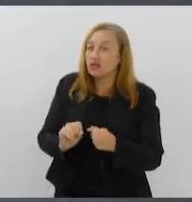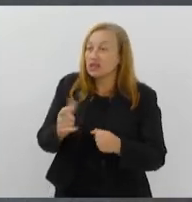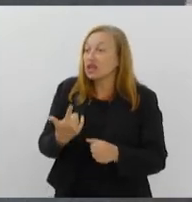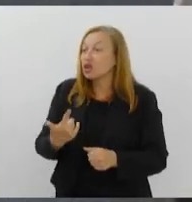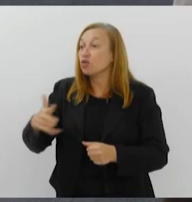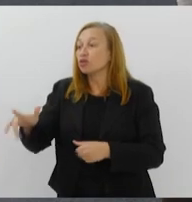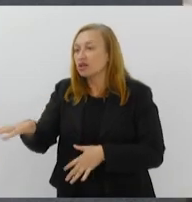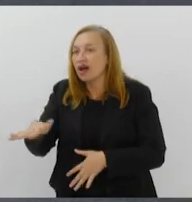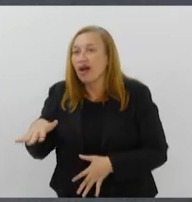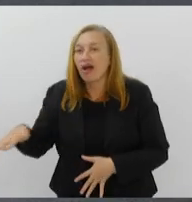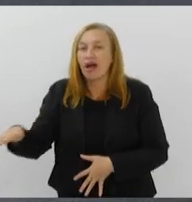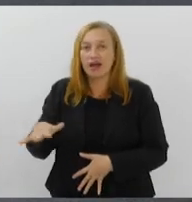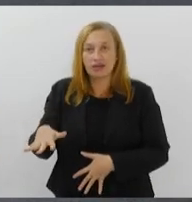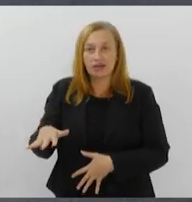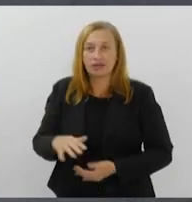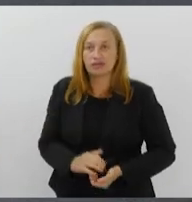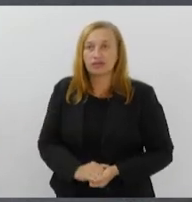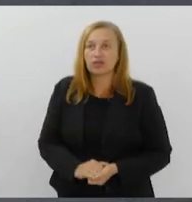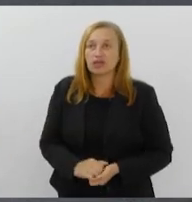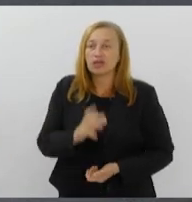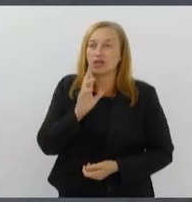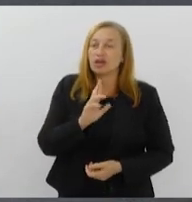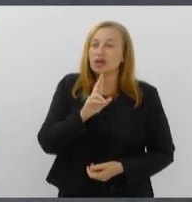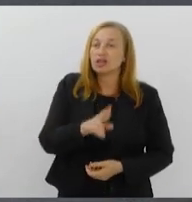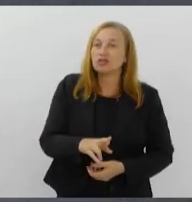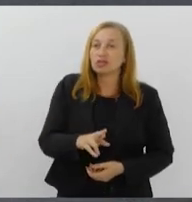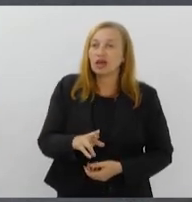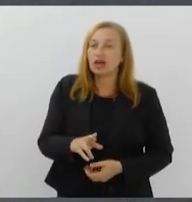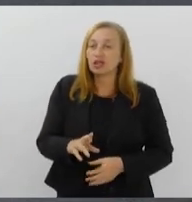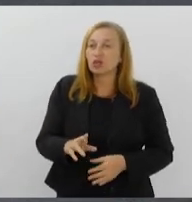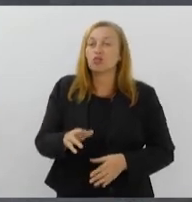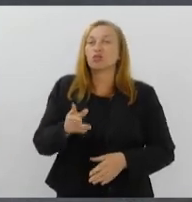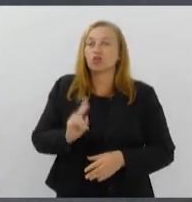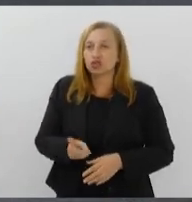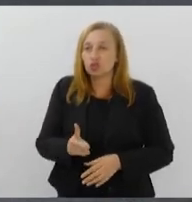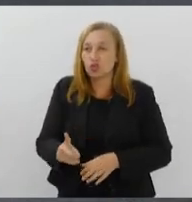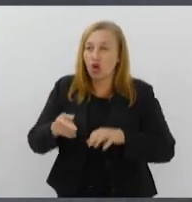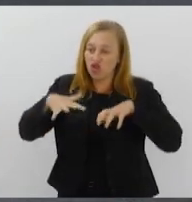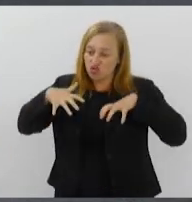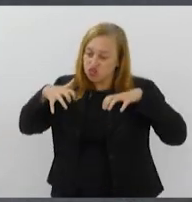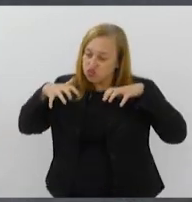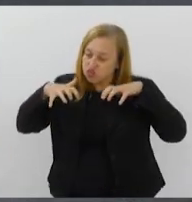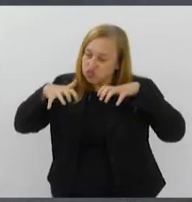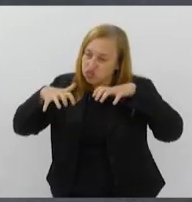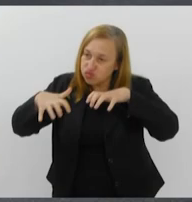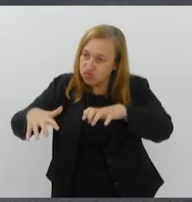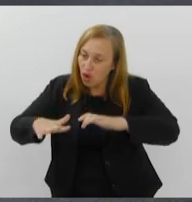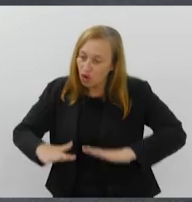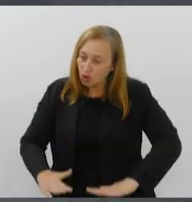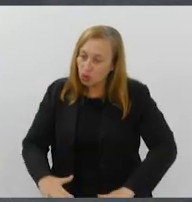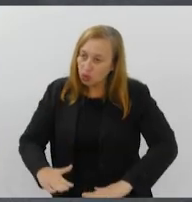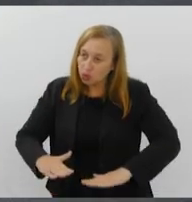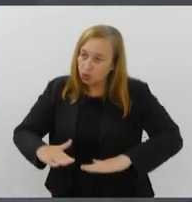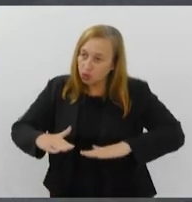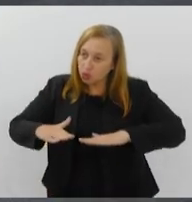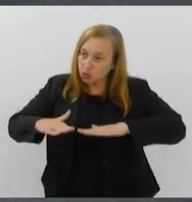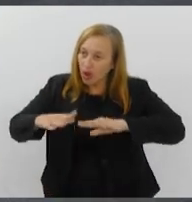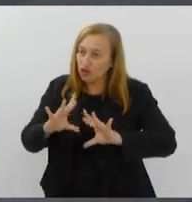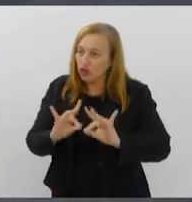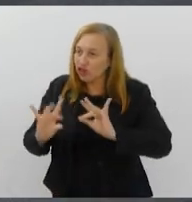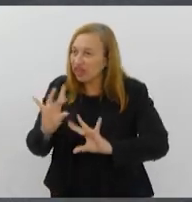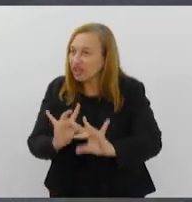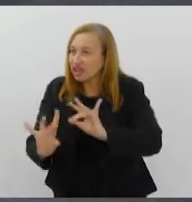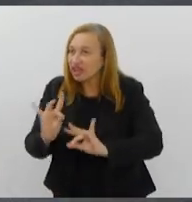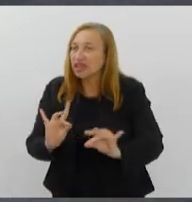parte central do rio e o resultado foi que as áreas continuaram inundando. Quando vieram as chuvas mais fortes no início desse ano, o